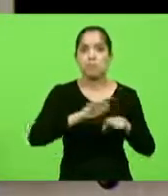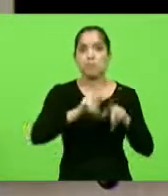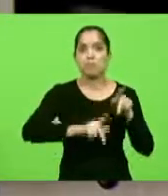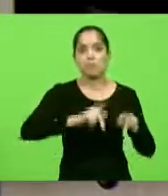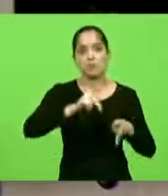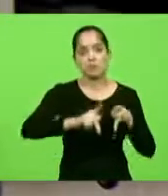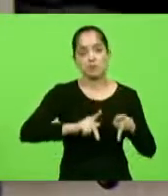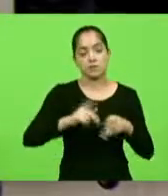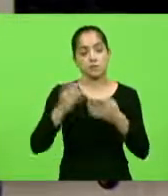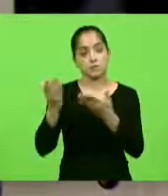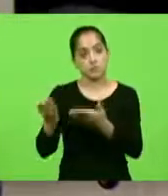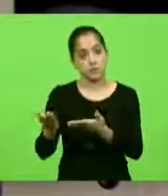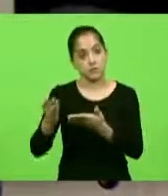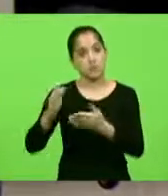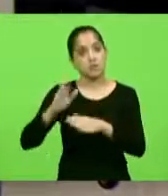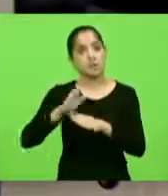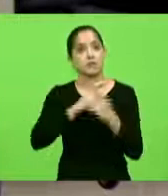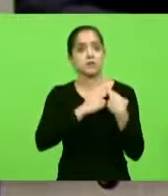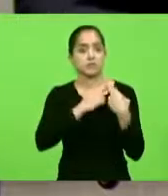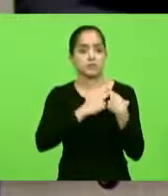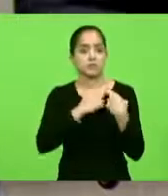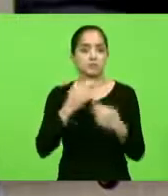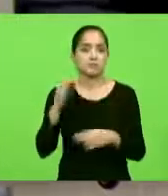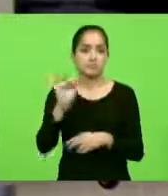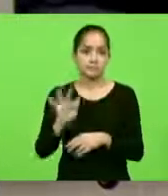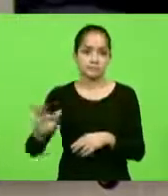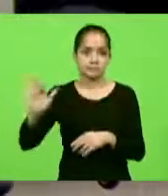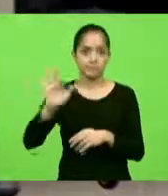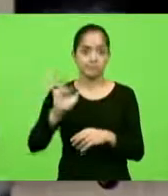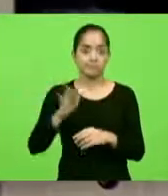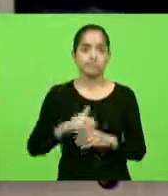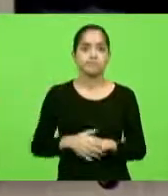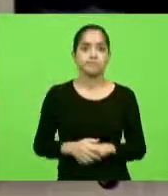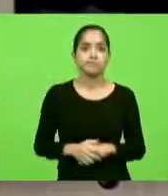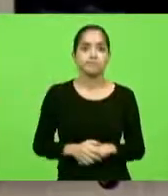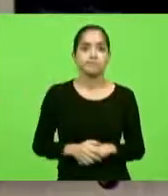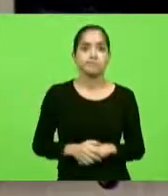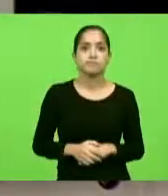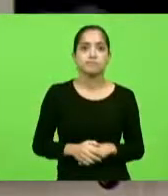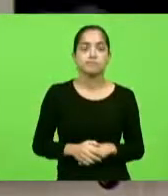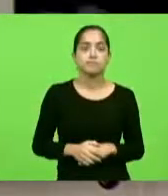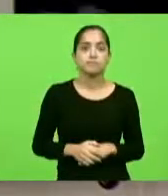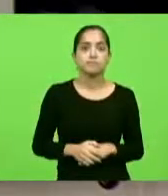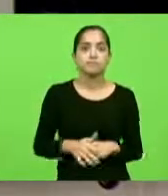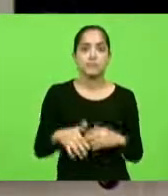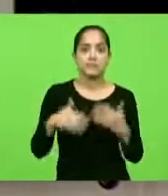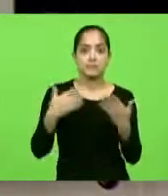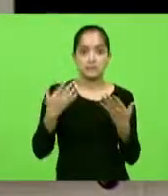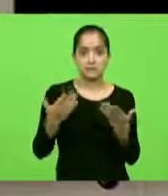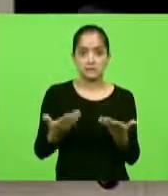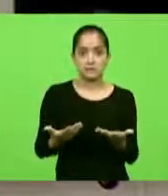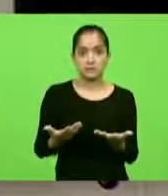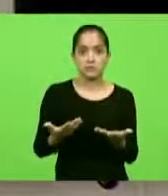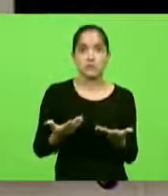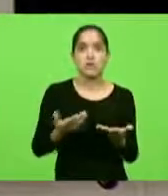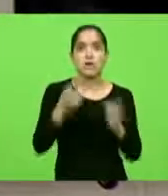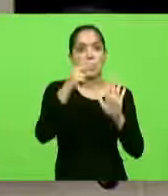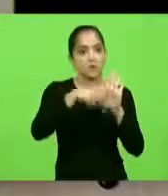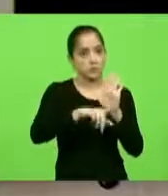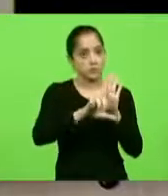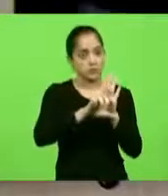algo que é de competência da União. Então, senhores, é um projeto